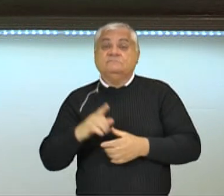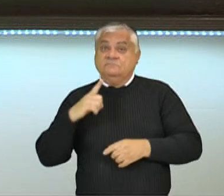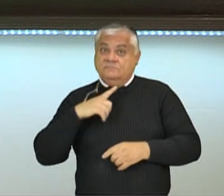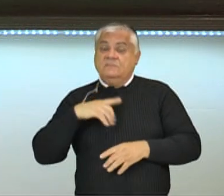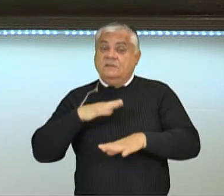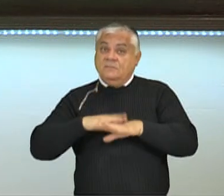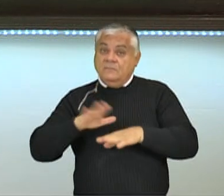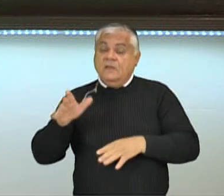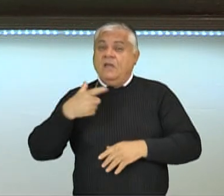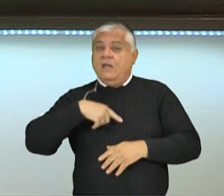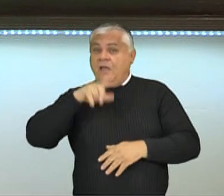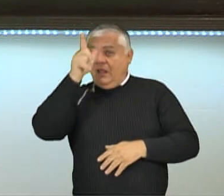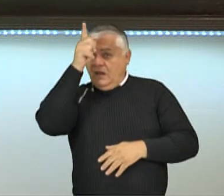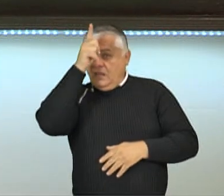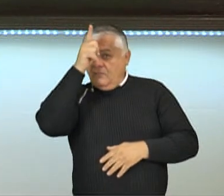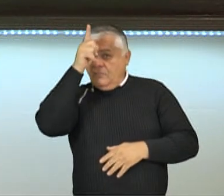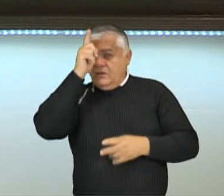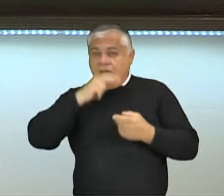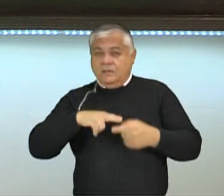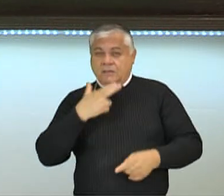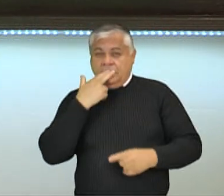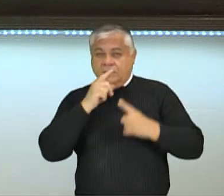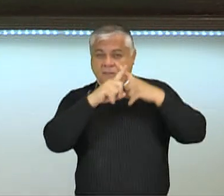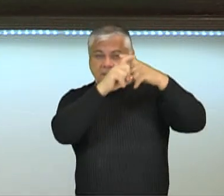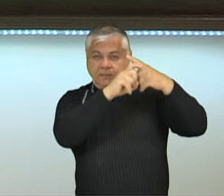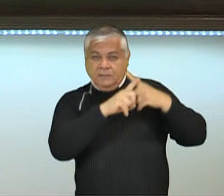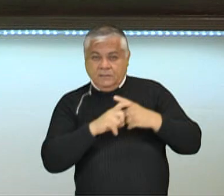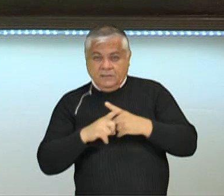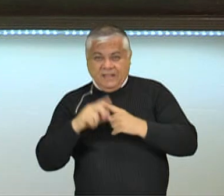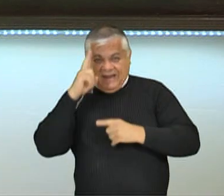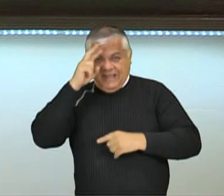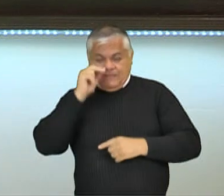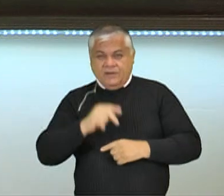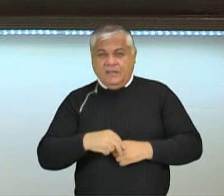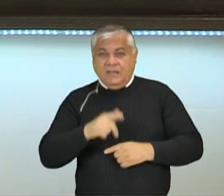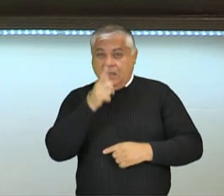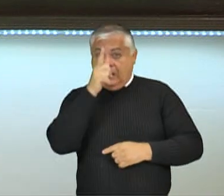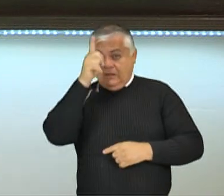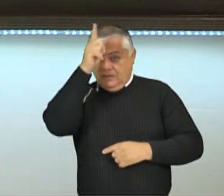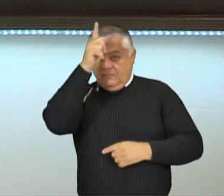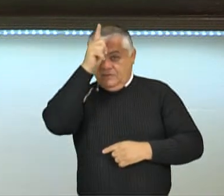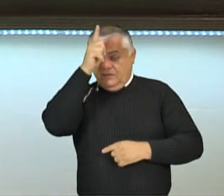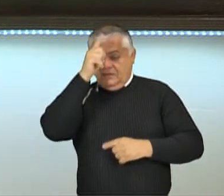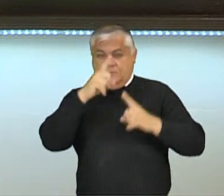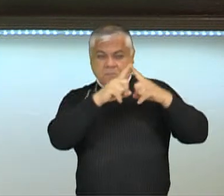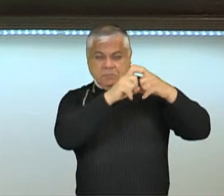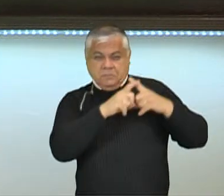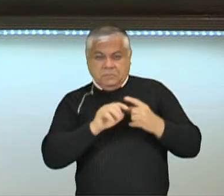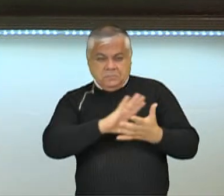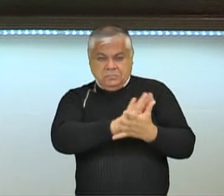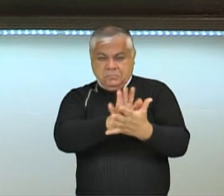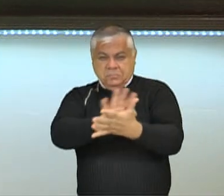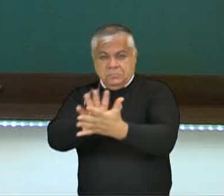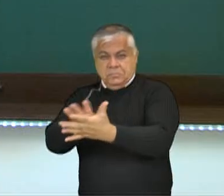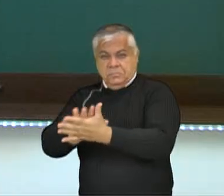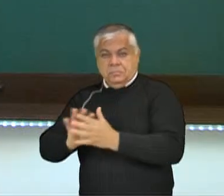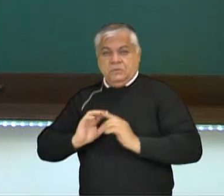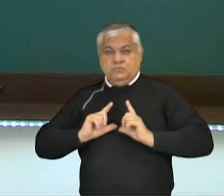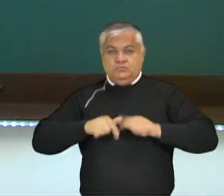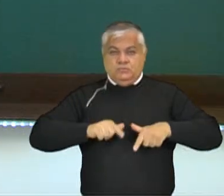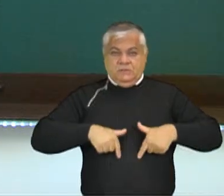caso dos alemães, da Alemanha nazista, que queria promover uma limpeza étnica contra os